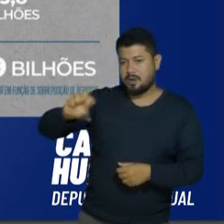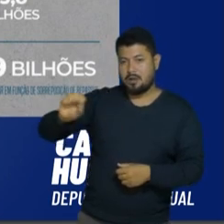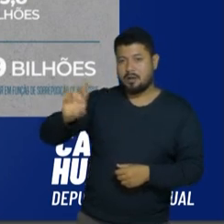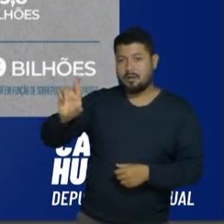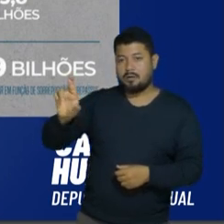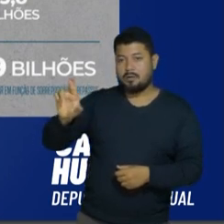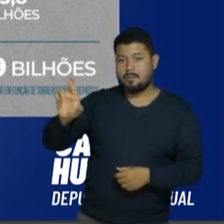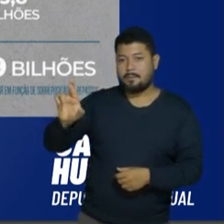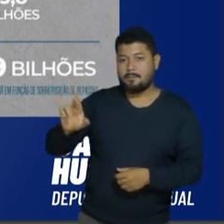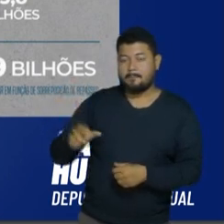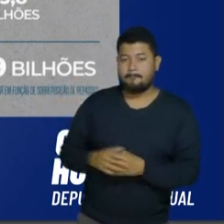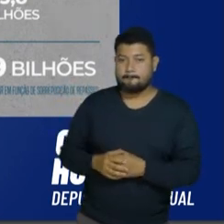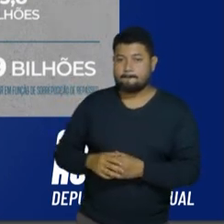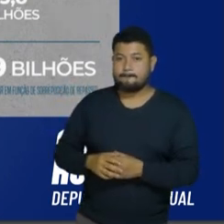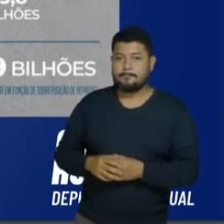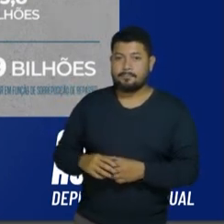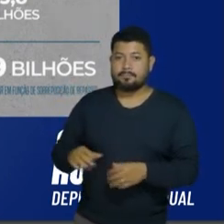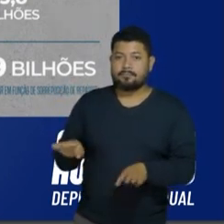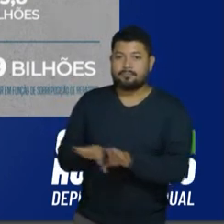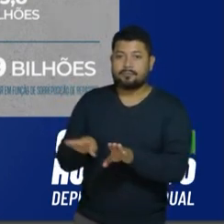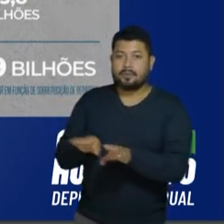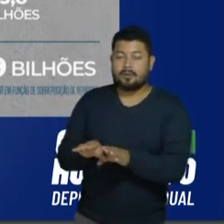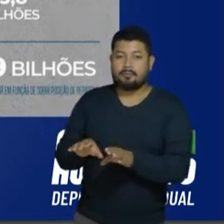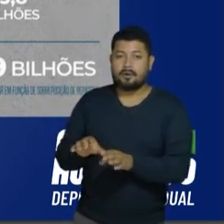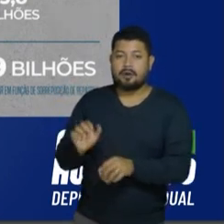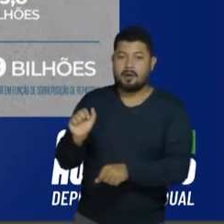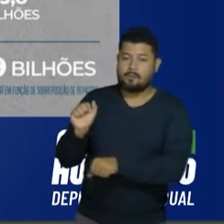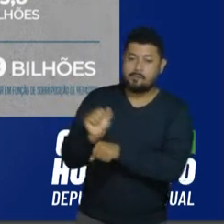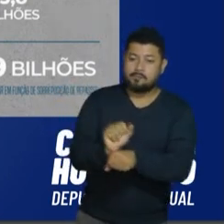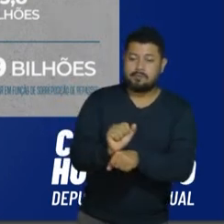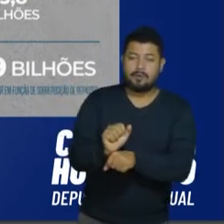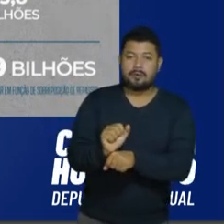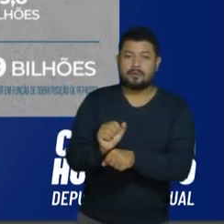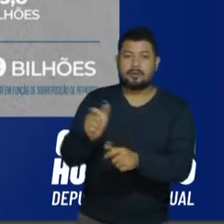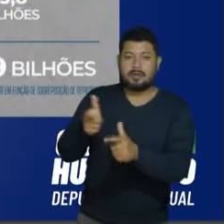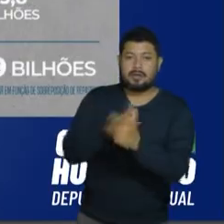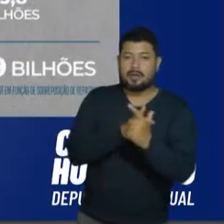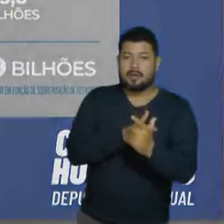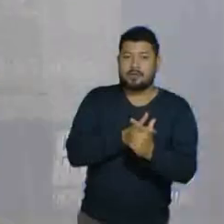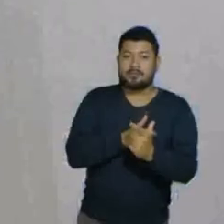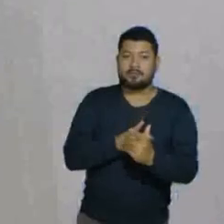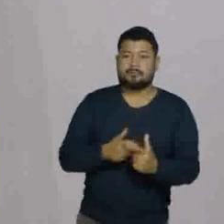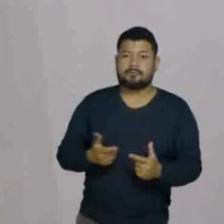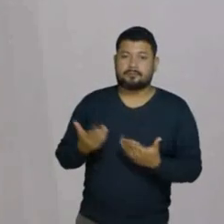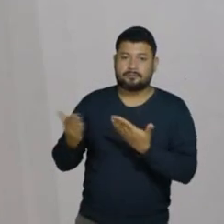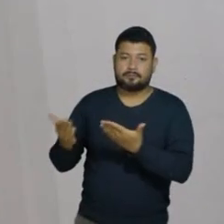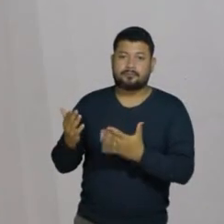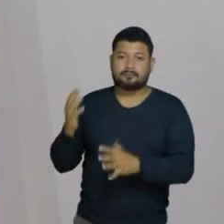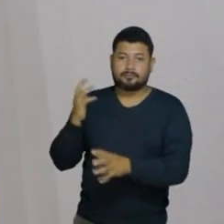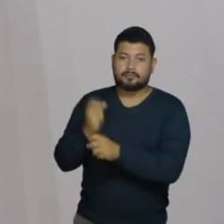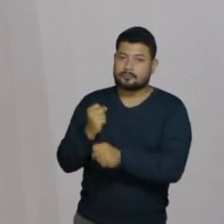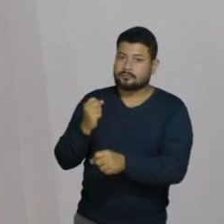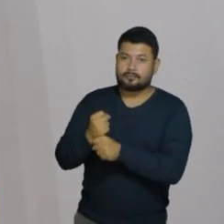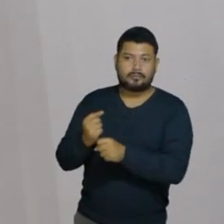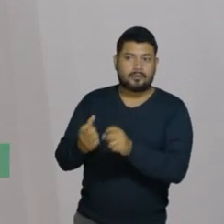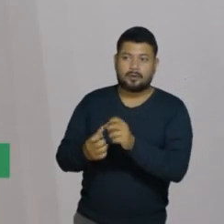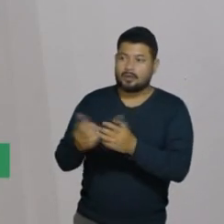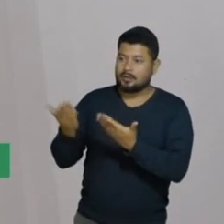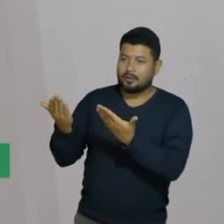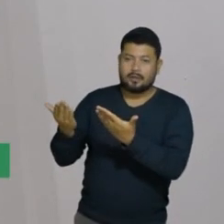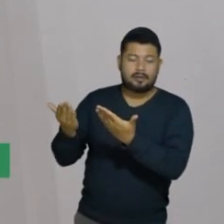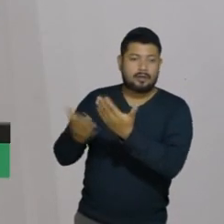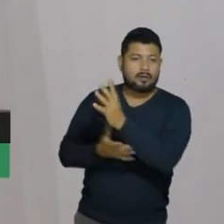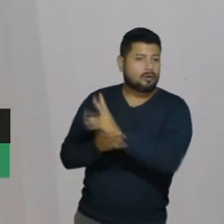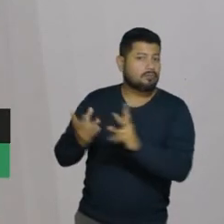tem ainda a questão da suspensão da dívida, que parece que já está sendo adotado. Existe receita feita, é só copiar. É